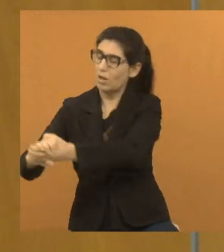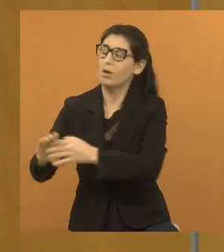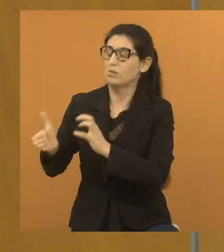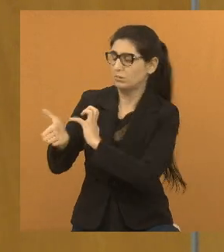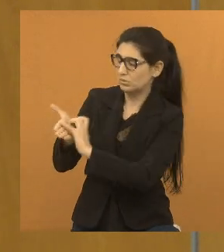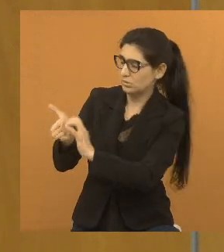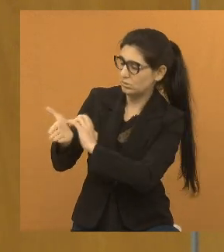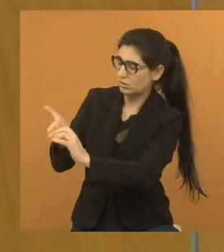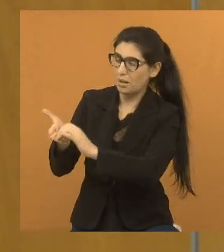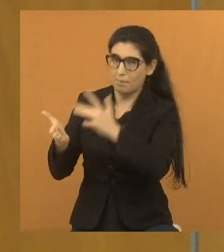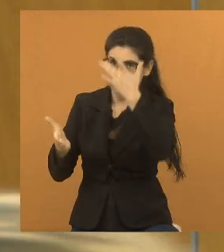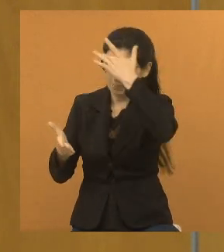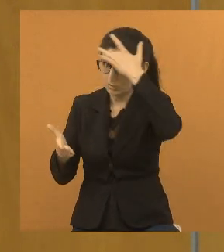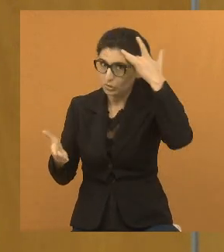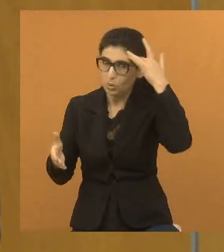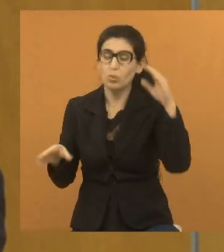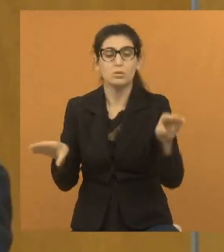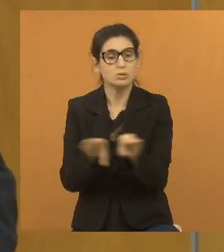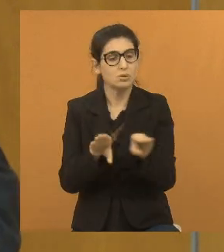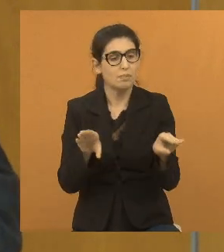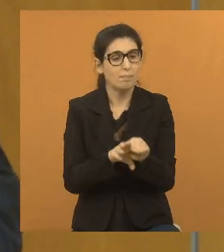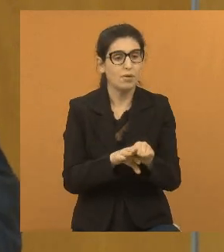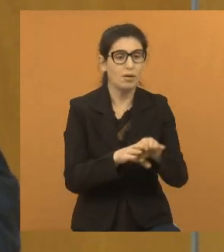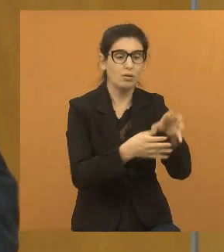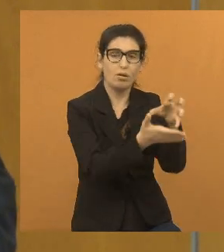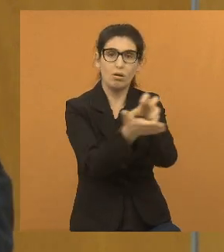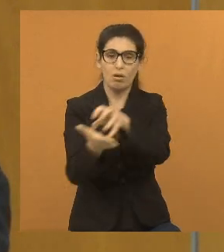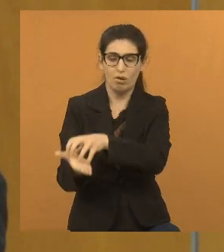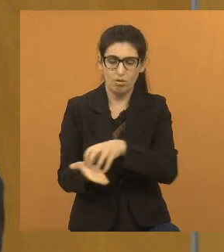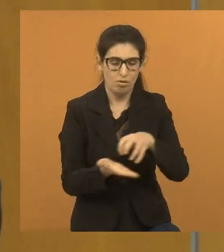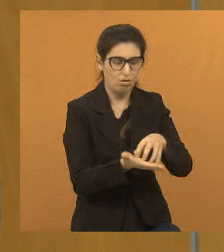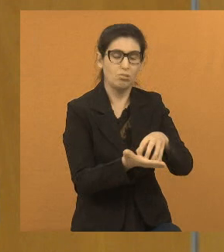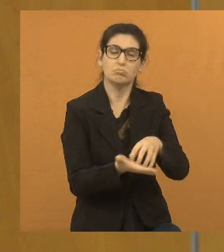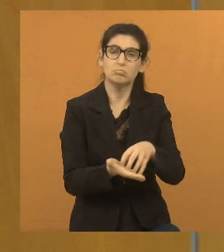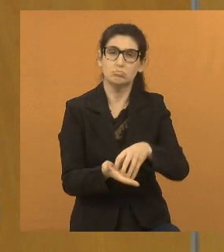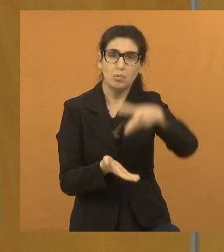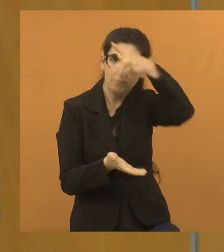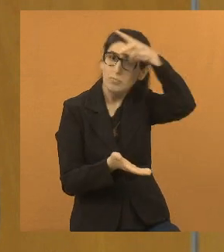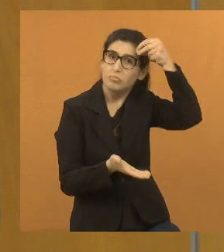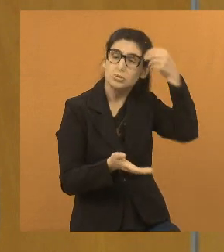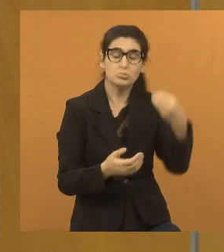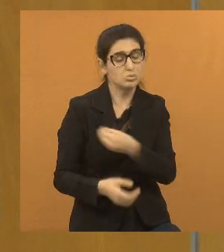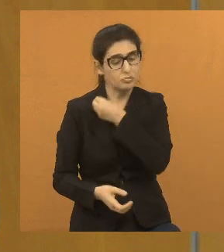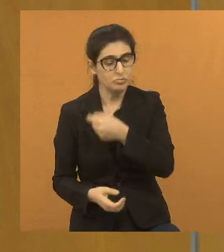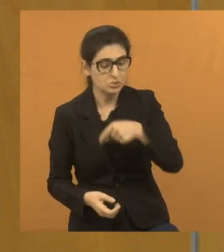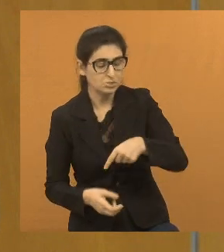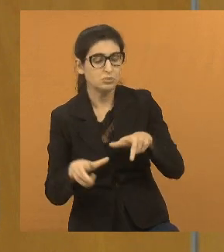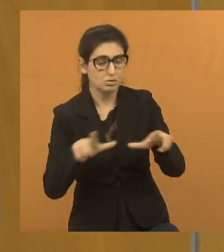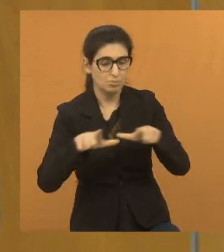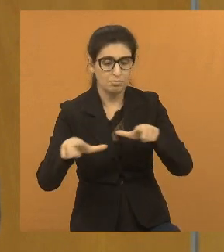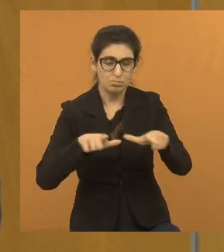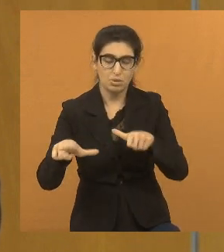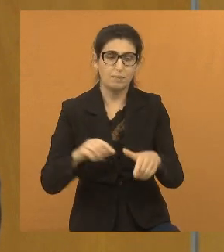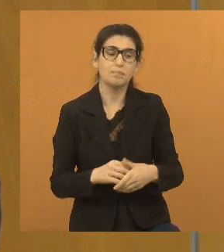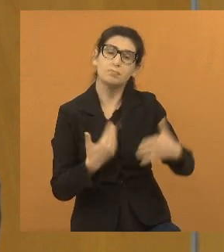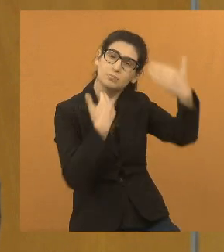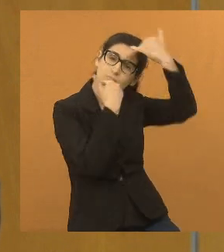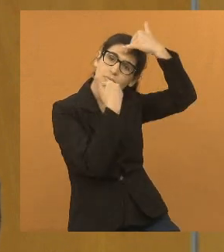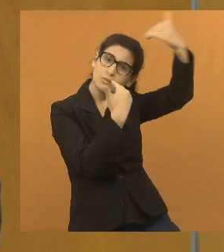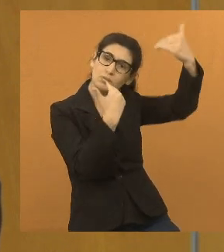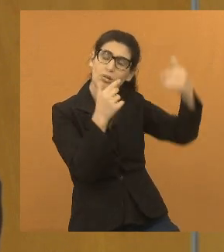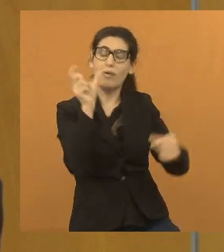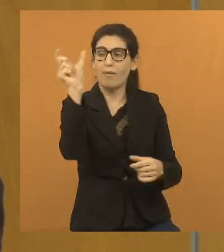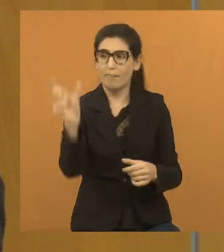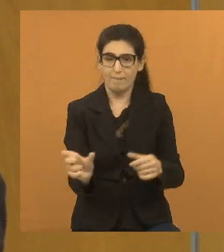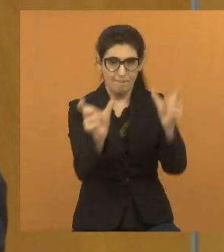secretários, também autarquias presentes aqui, e também agradecer aqui a presença